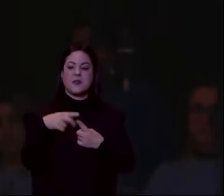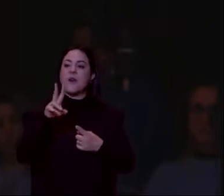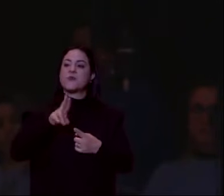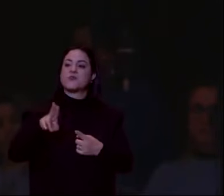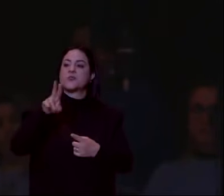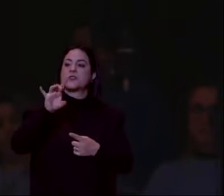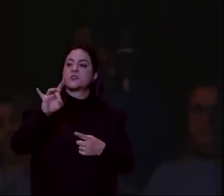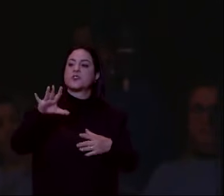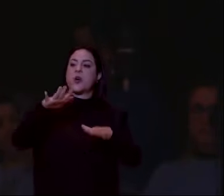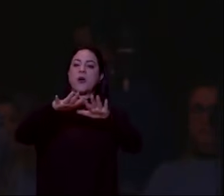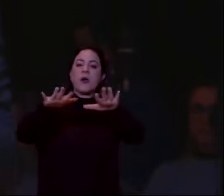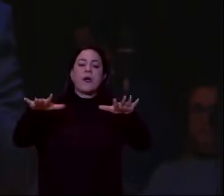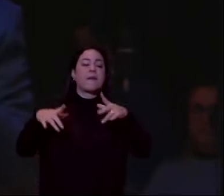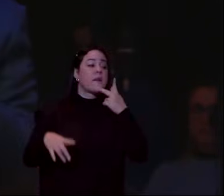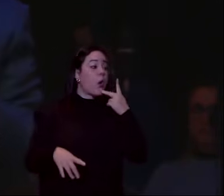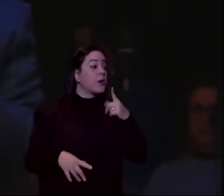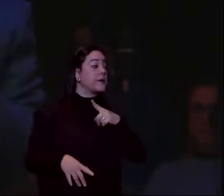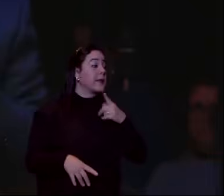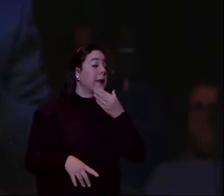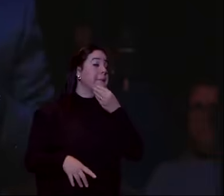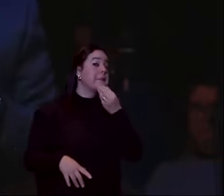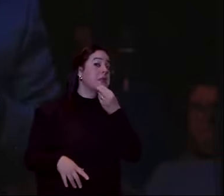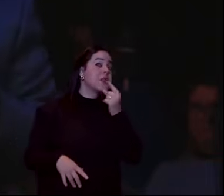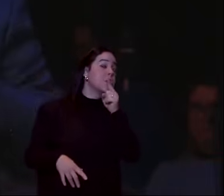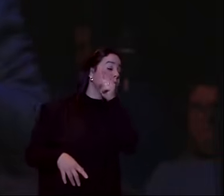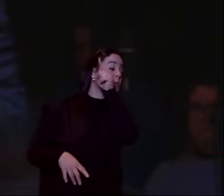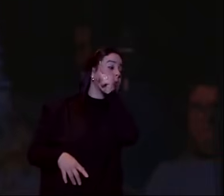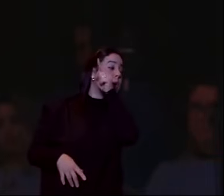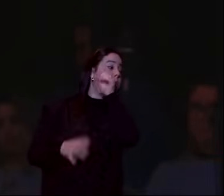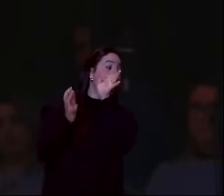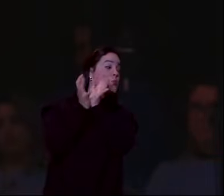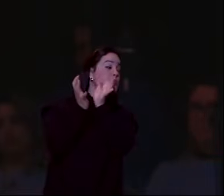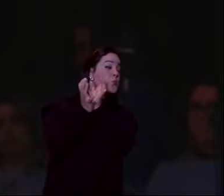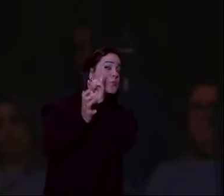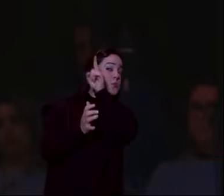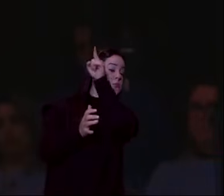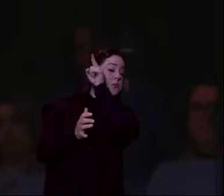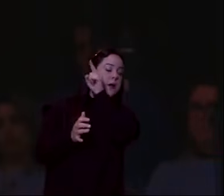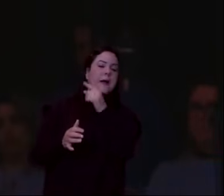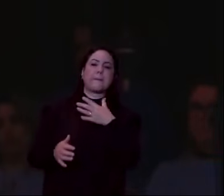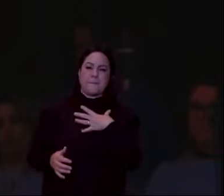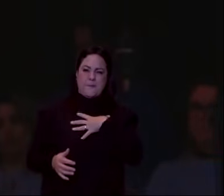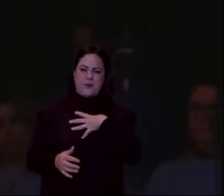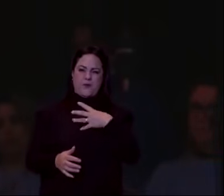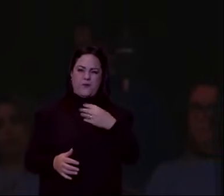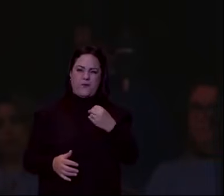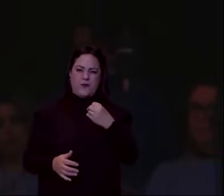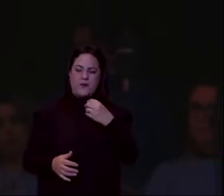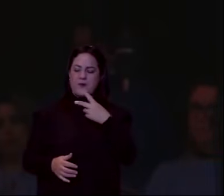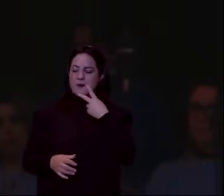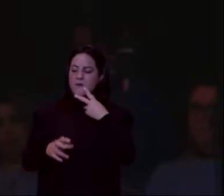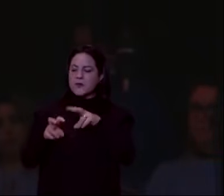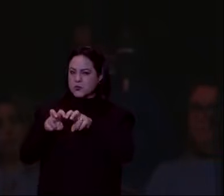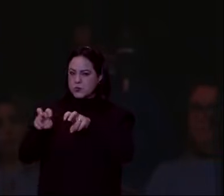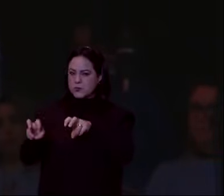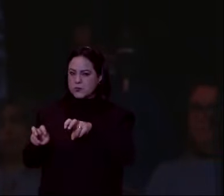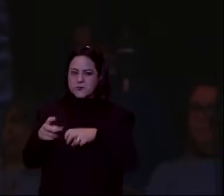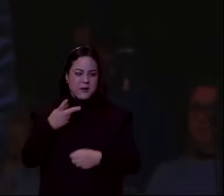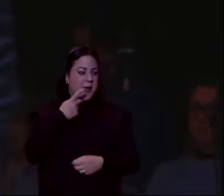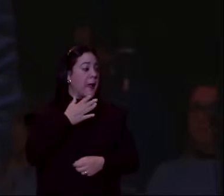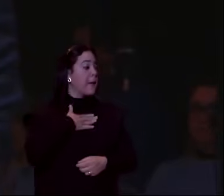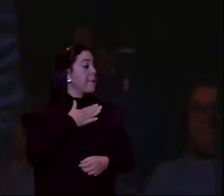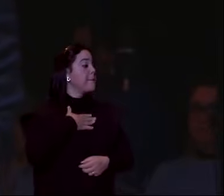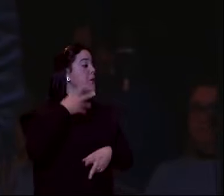aqui a parte de baixo. Tem um grupo de meninos lá em cima. E aí meu filho estava do meu lado, ele disse assim: são os